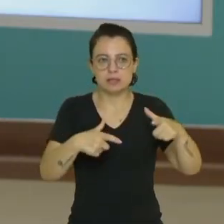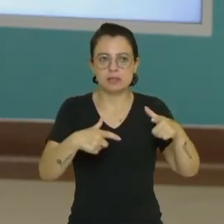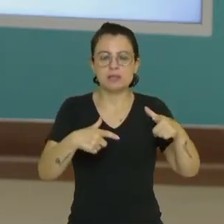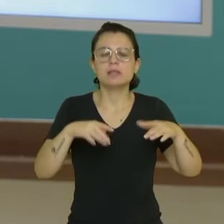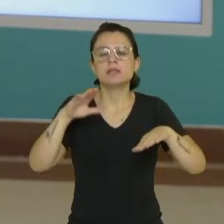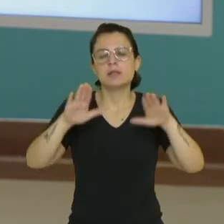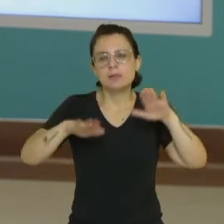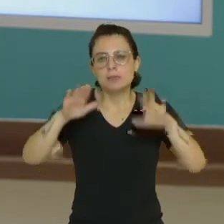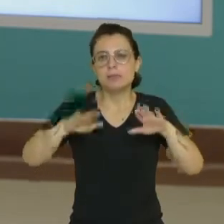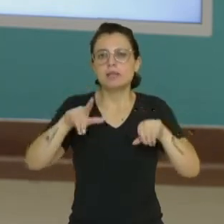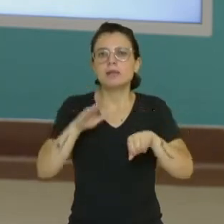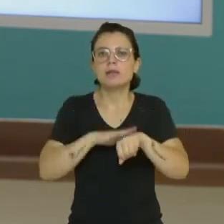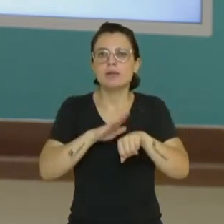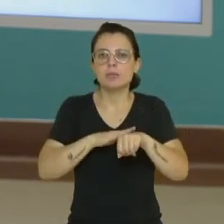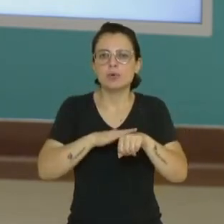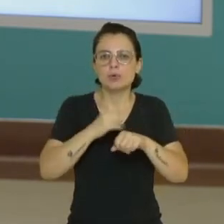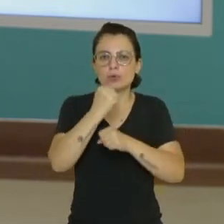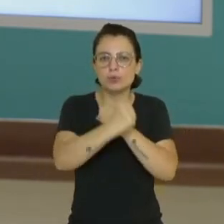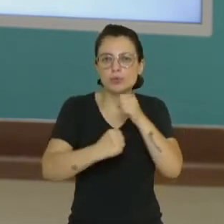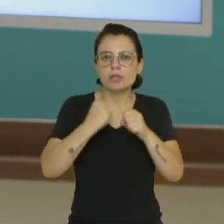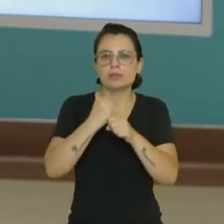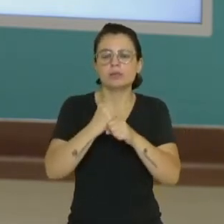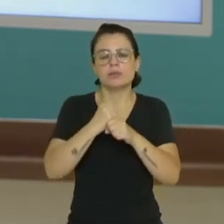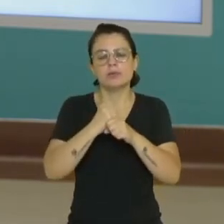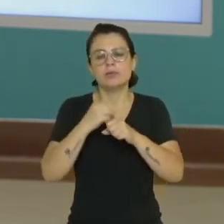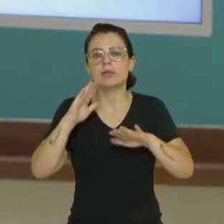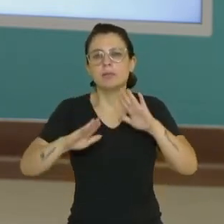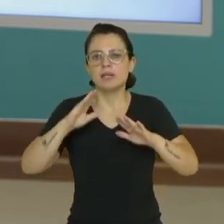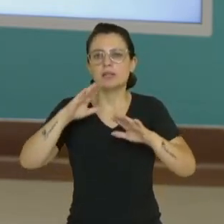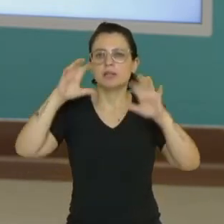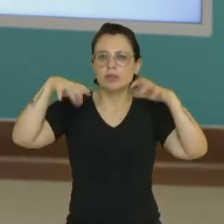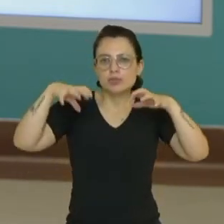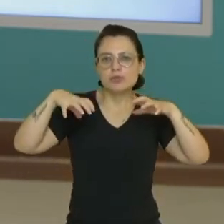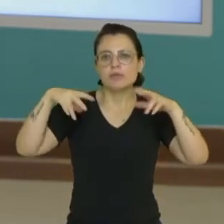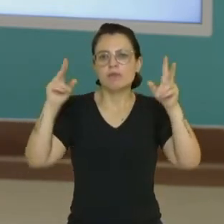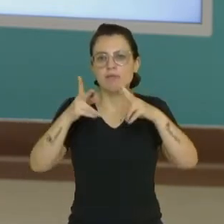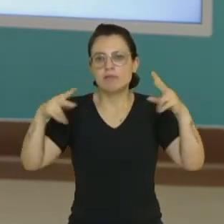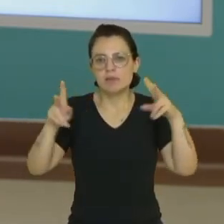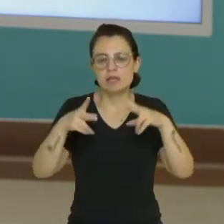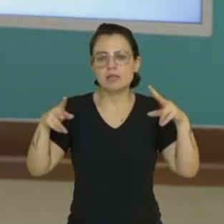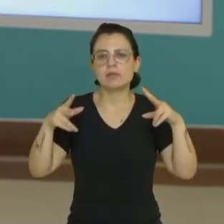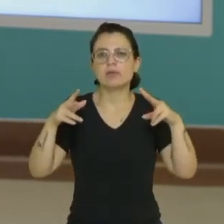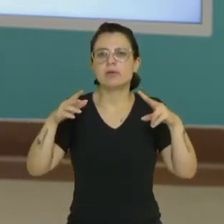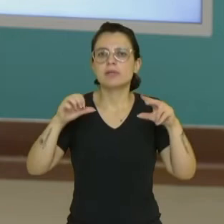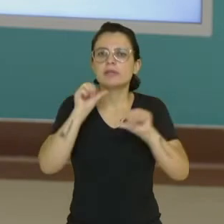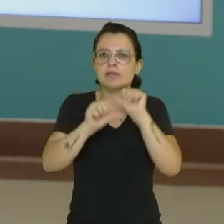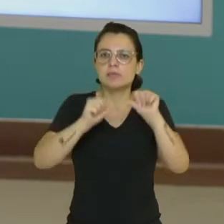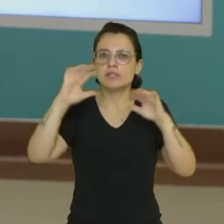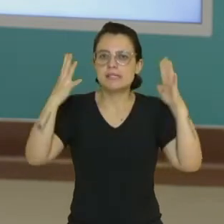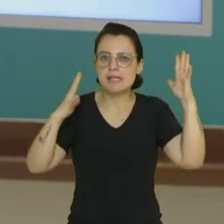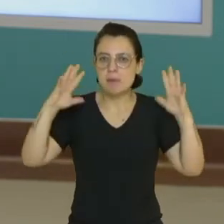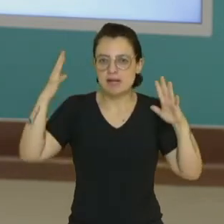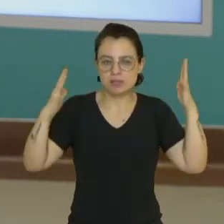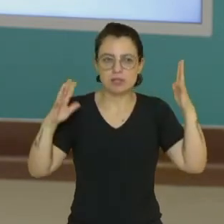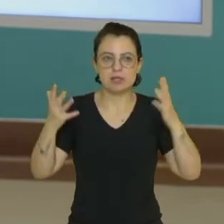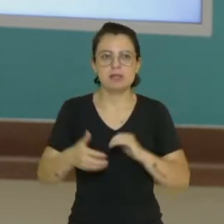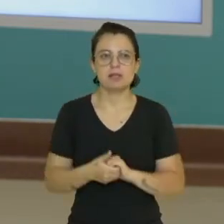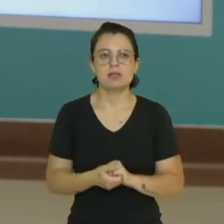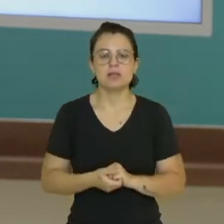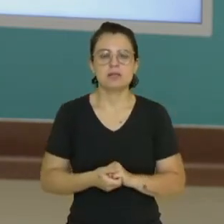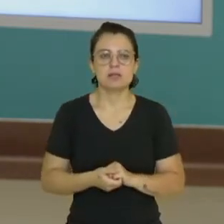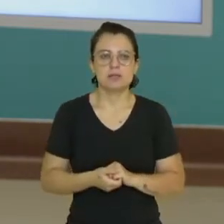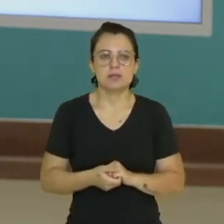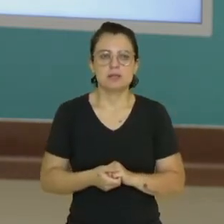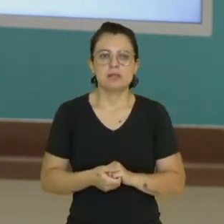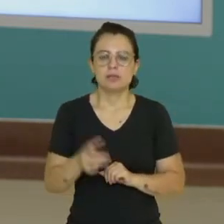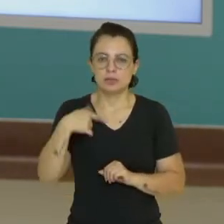do ano, em virtude das chuvas, dos ventos e das alterações climáticas. A gente percebe isso quando